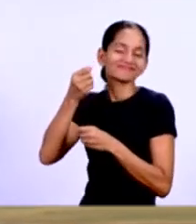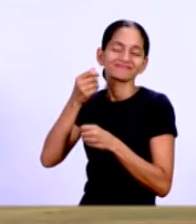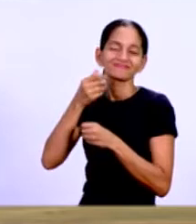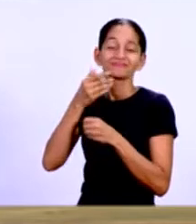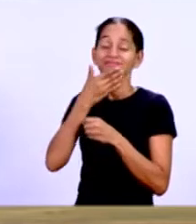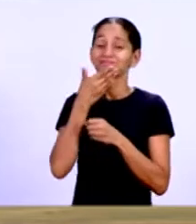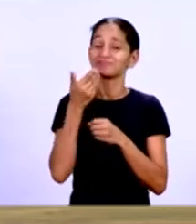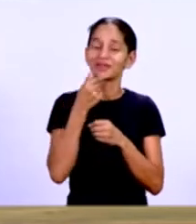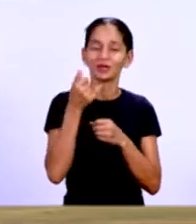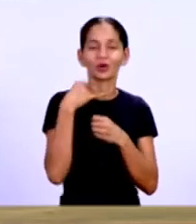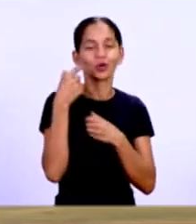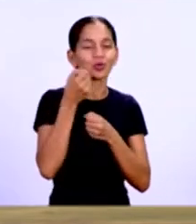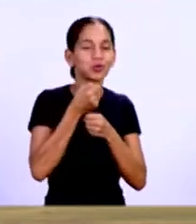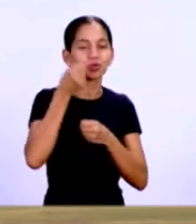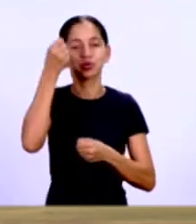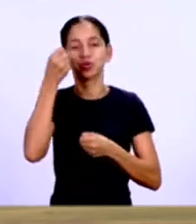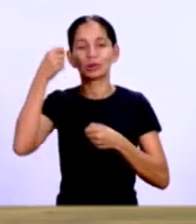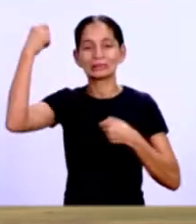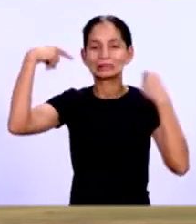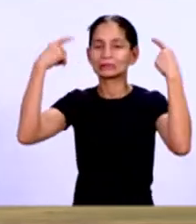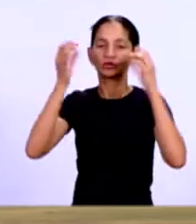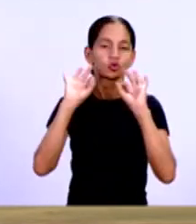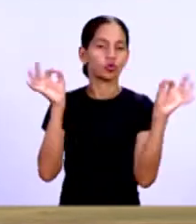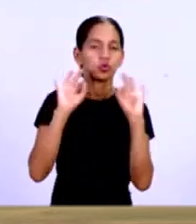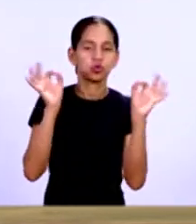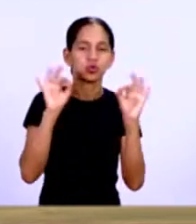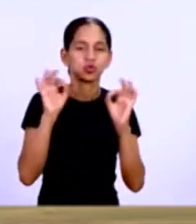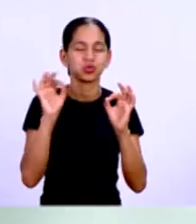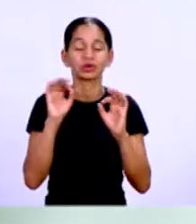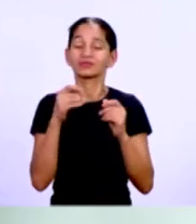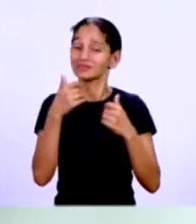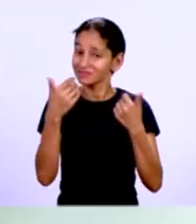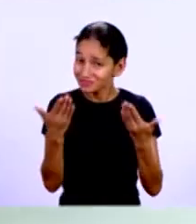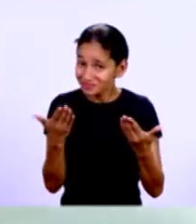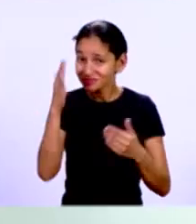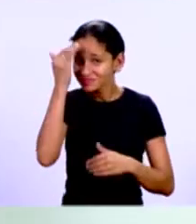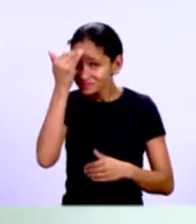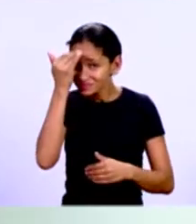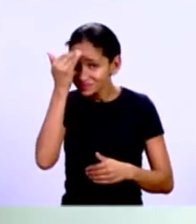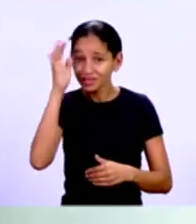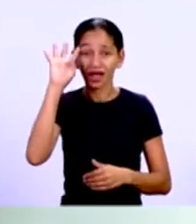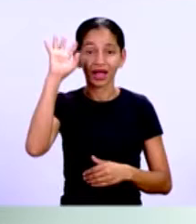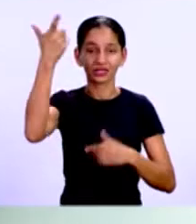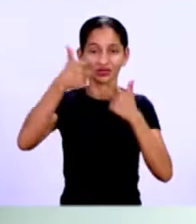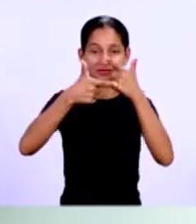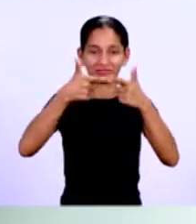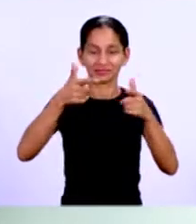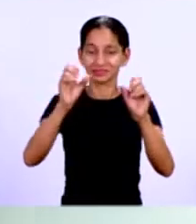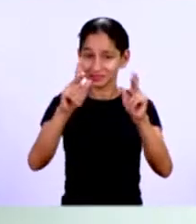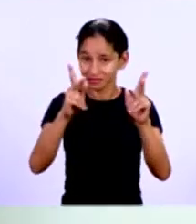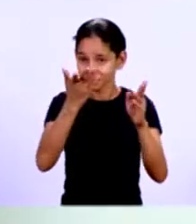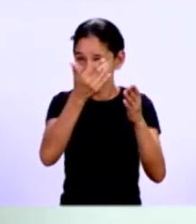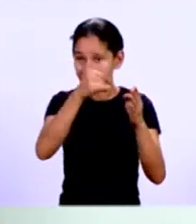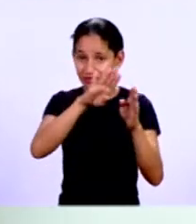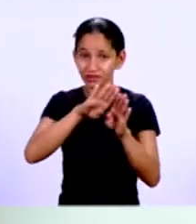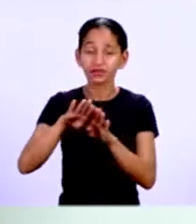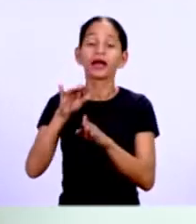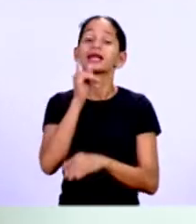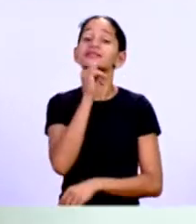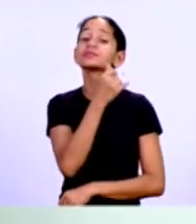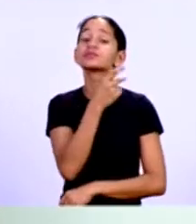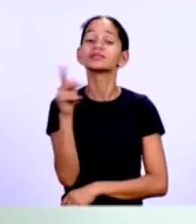de você não poder controlar a chuva, você pode mitigar esse risco. Ótimo, eu queria continuar, então, a explorar um pouco mais esse exemplo que o professor